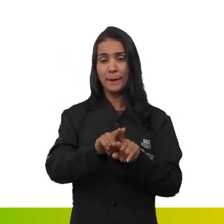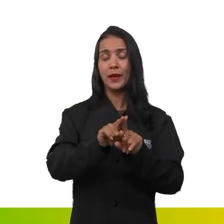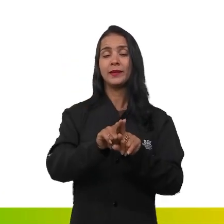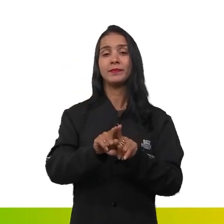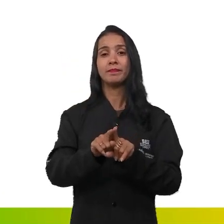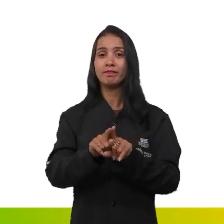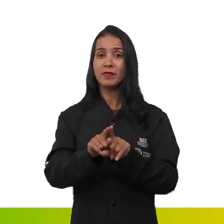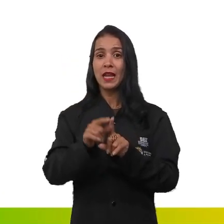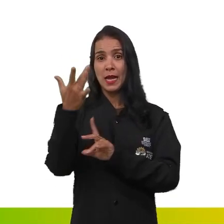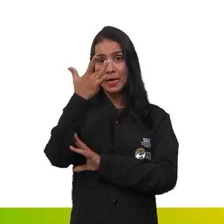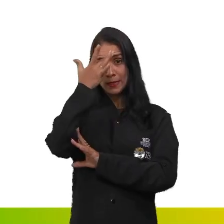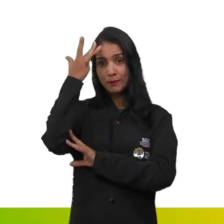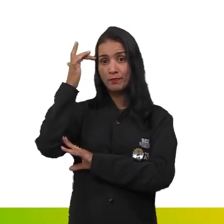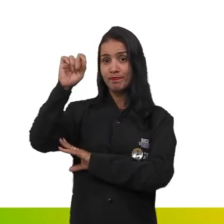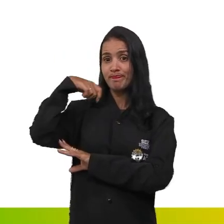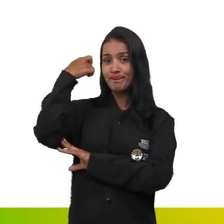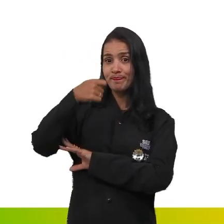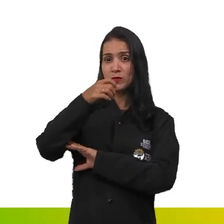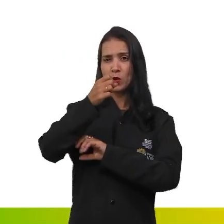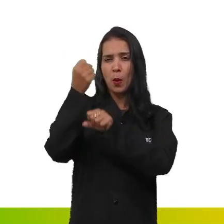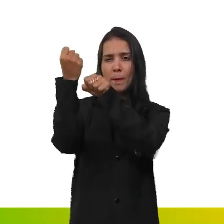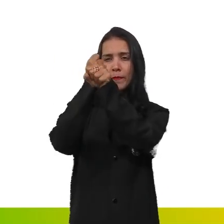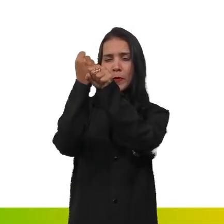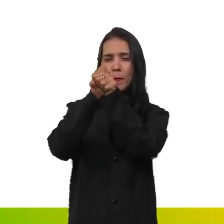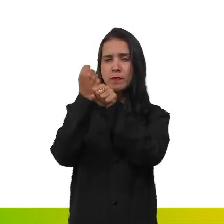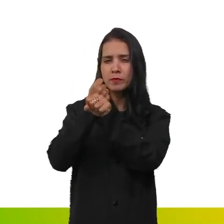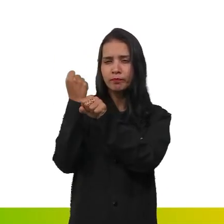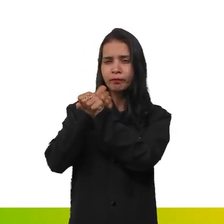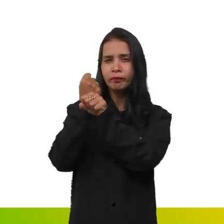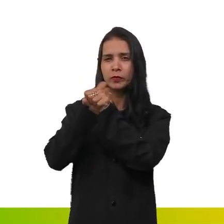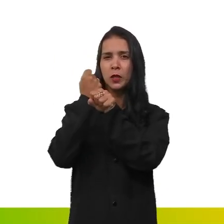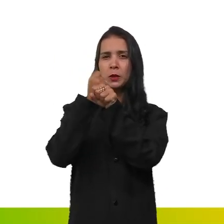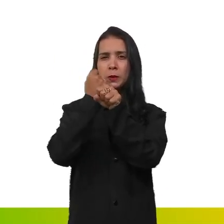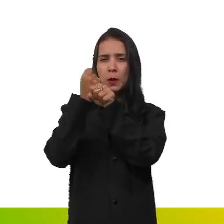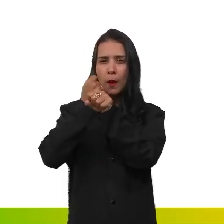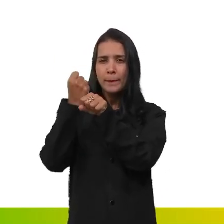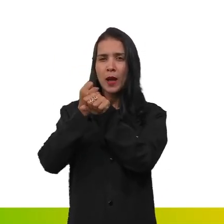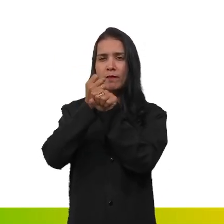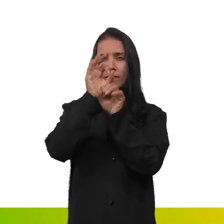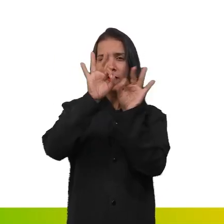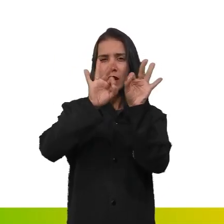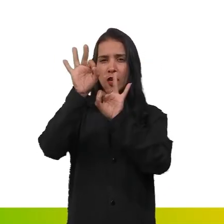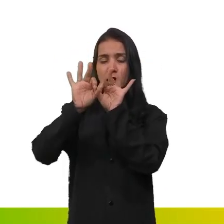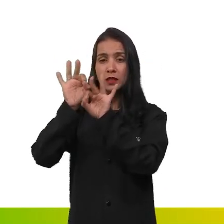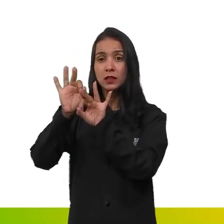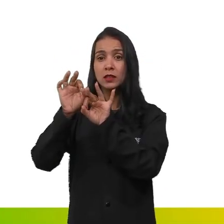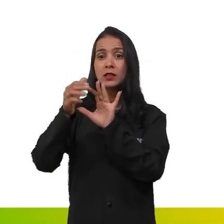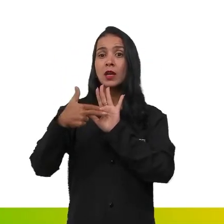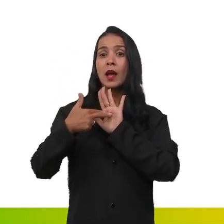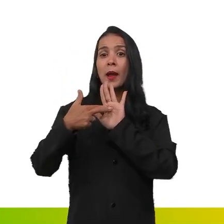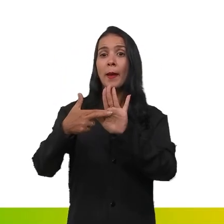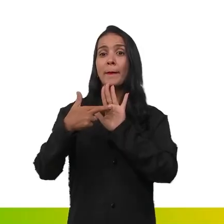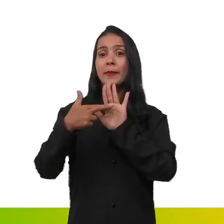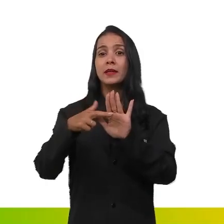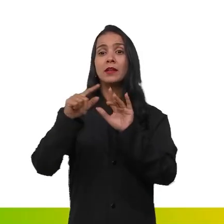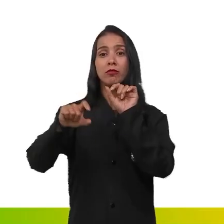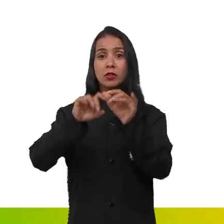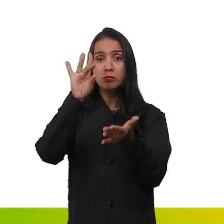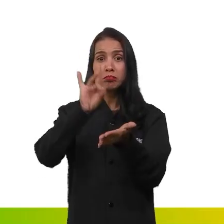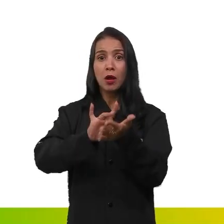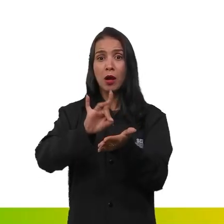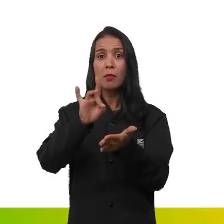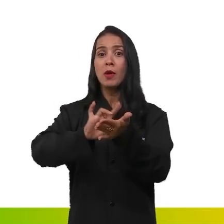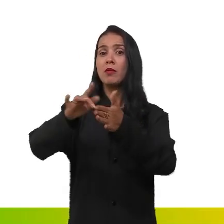Os escultores gregos evoluíram da rigidez à representação realística, realista